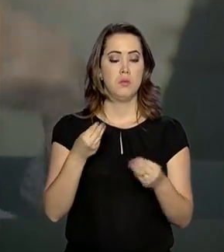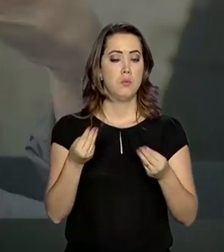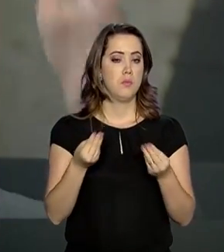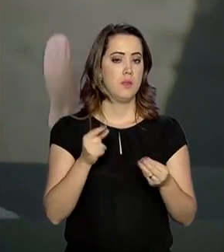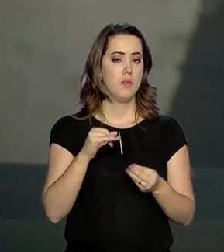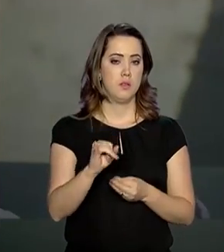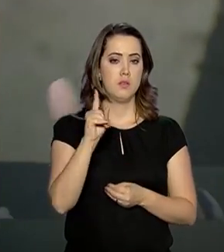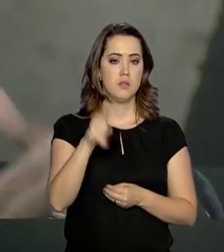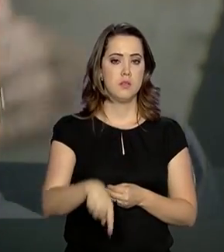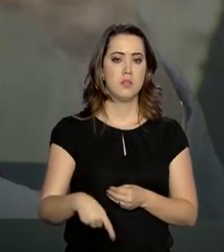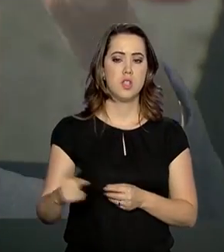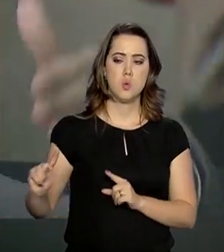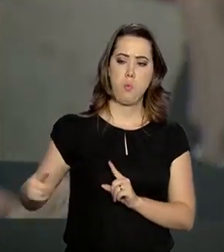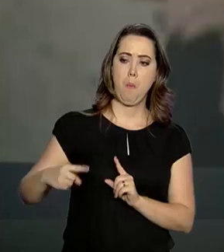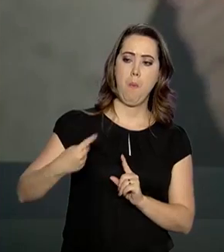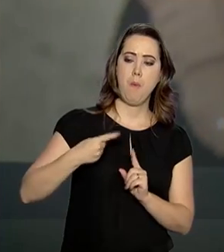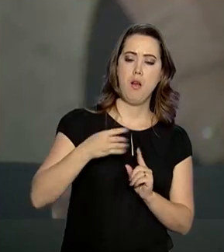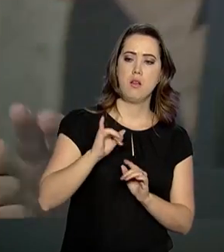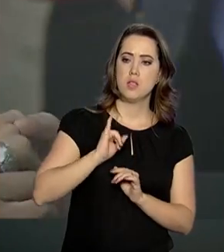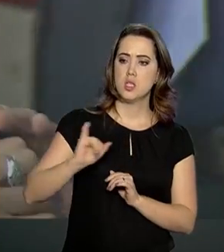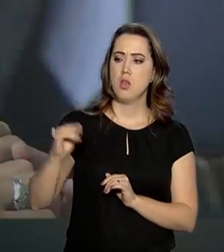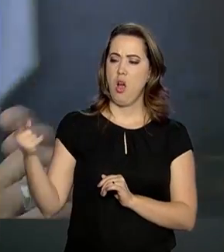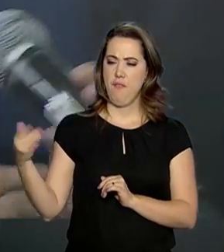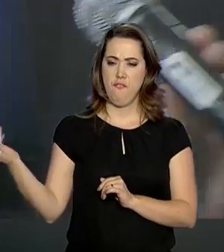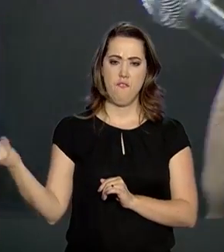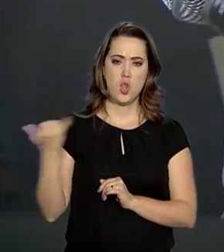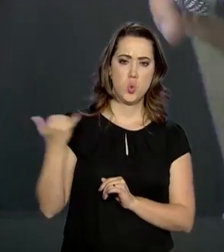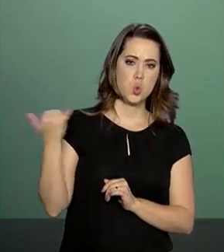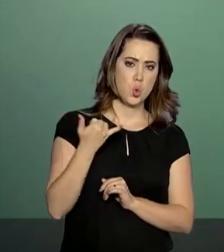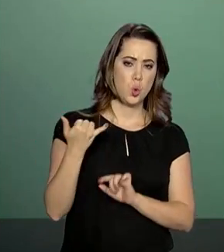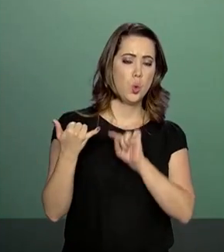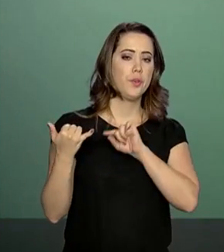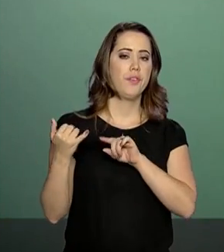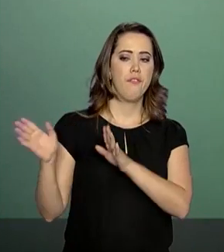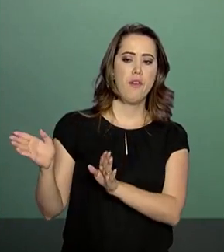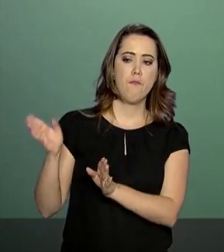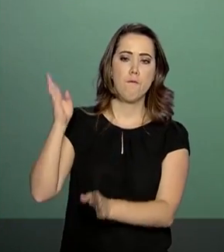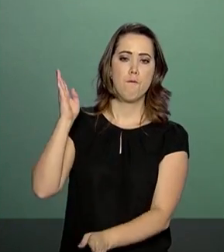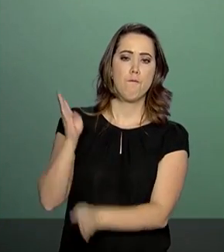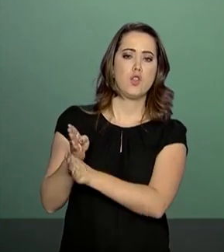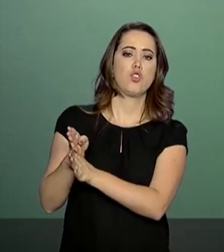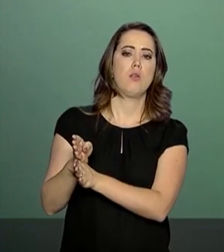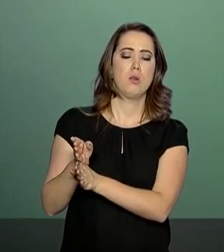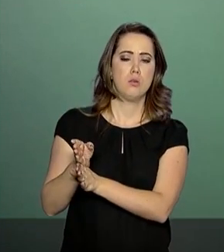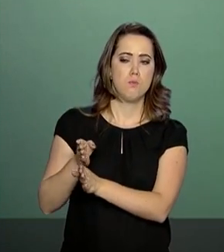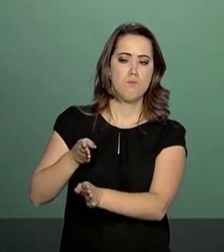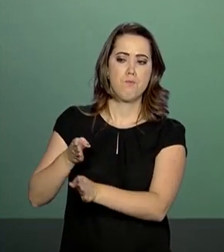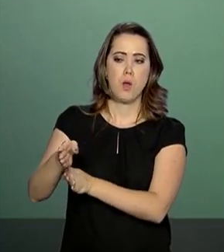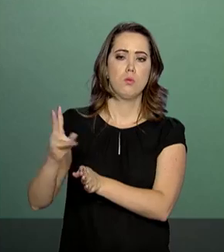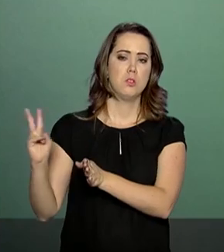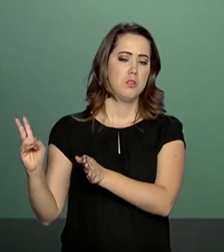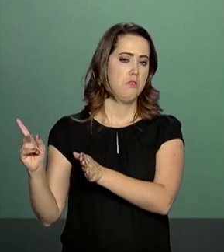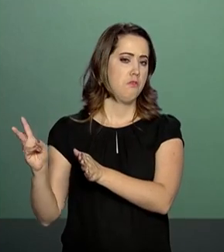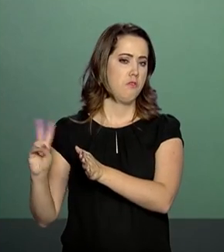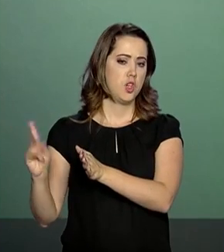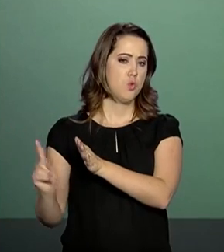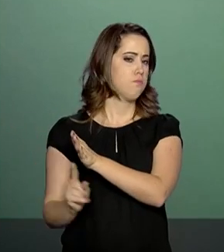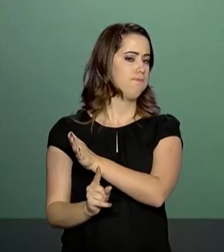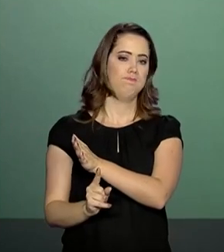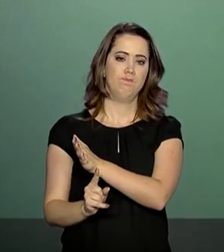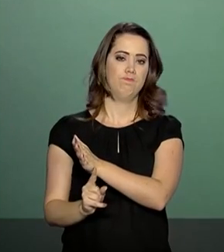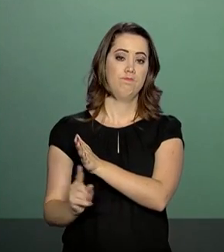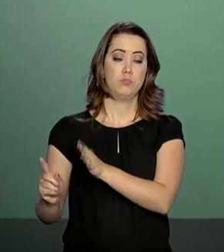e se é uma provocação esse anúncio de fechamento de Fronteira o intuito do estado brasileiro por meio de